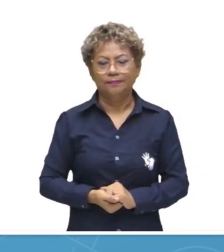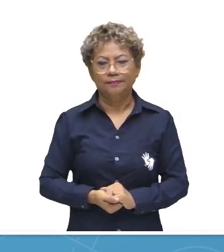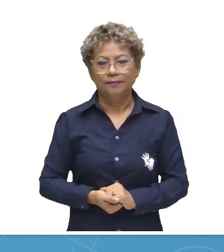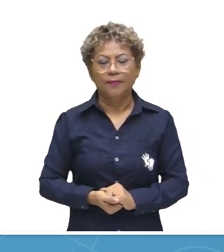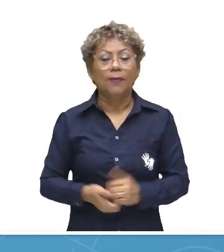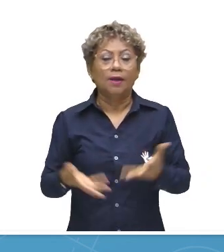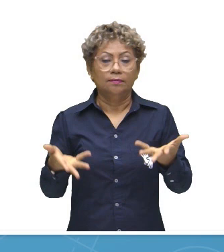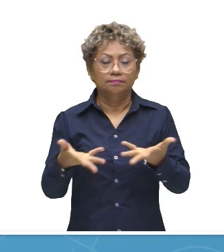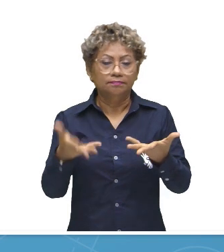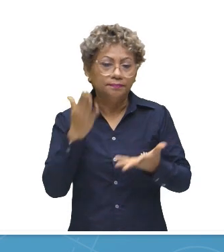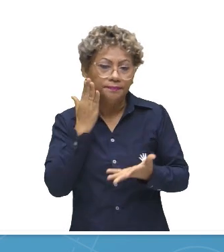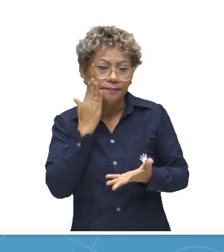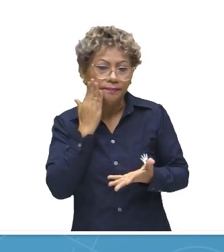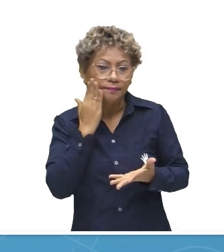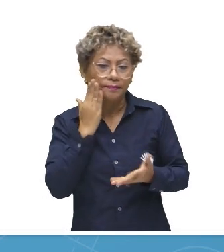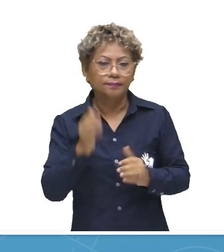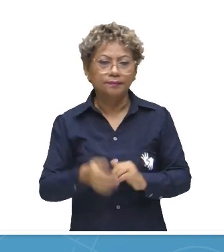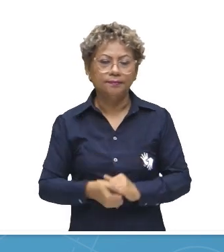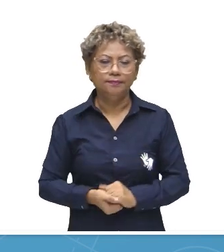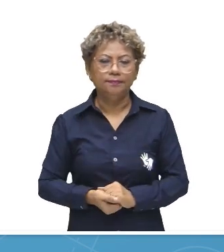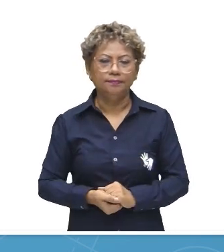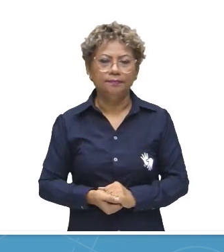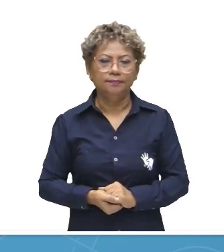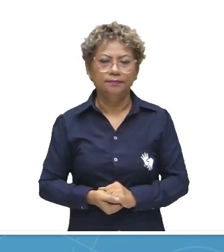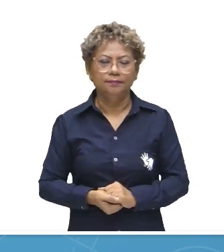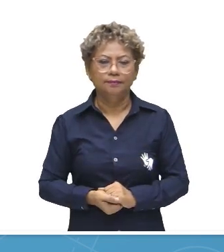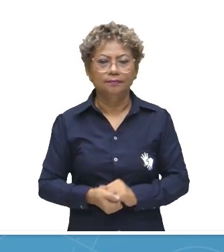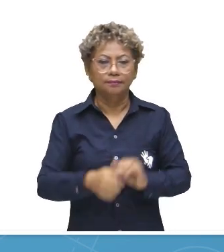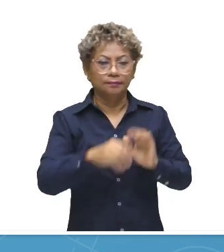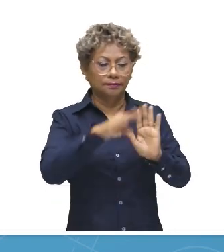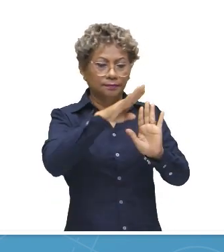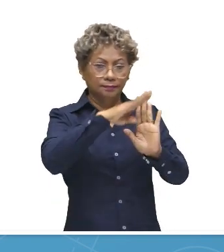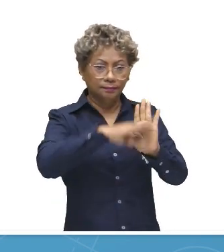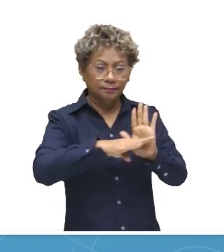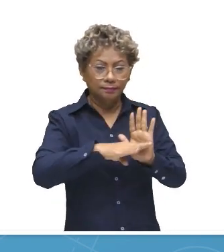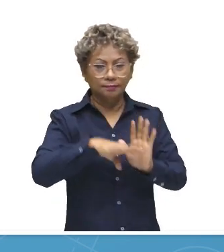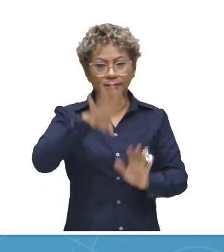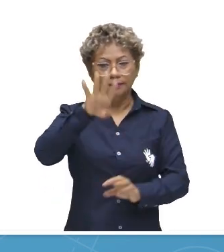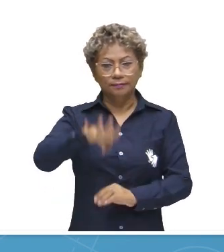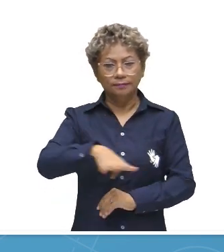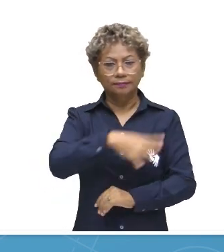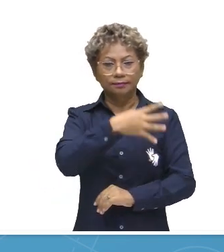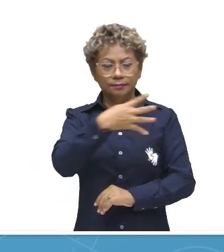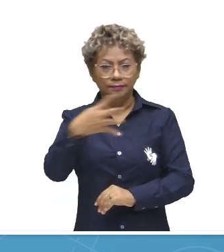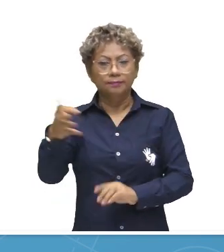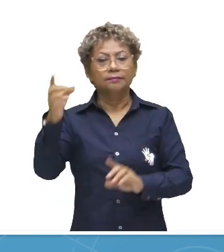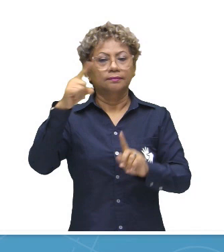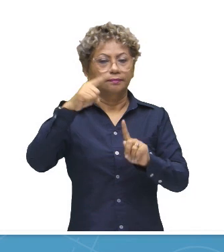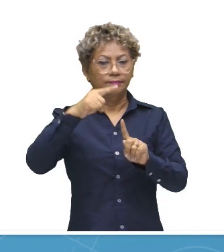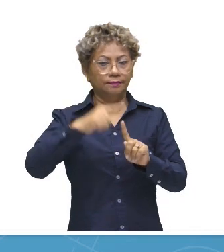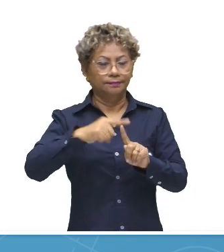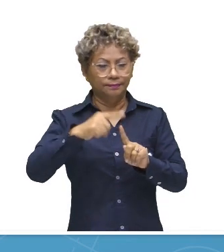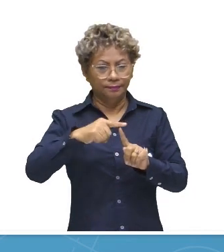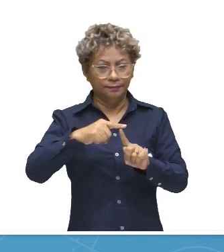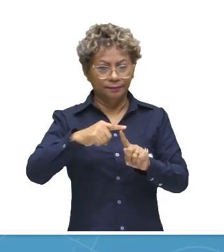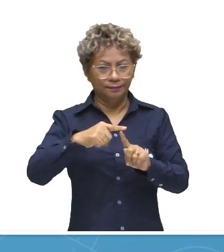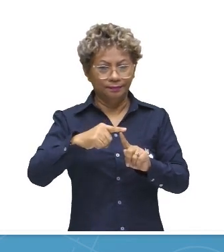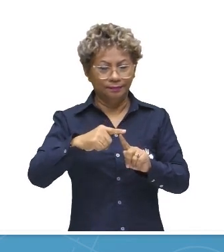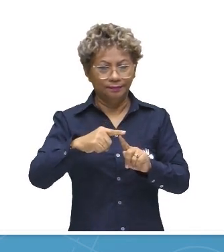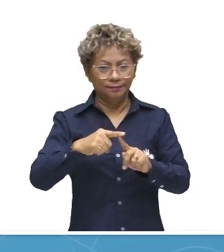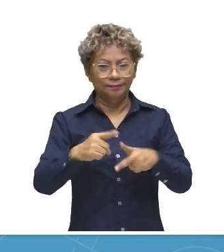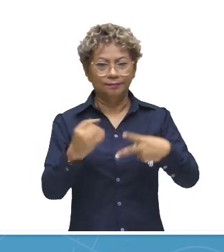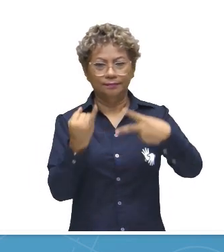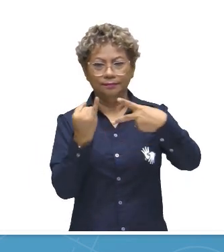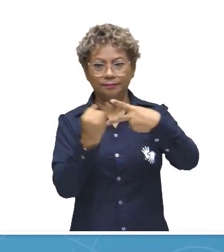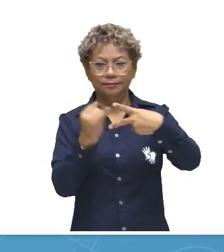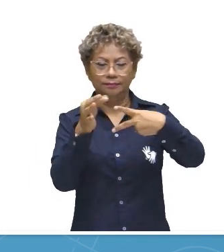E vamos ver agora a nossa classificação dos polígonos. Então, de acordo com